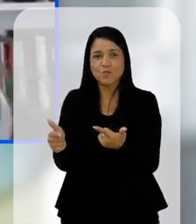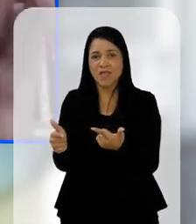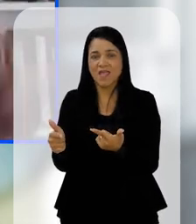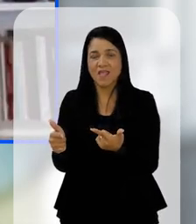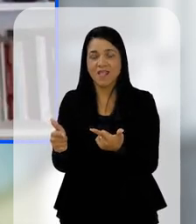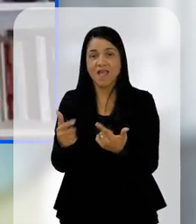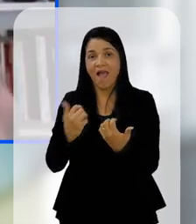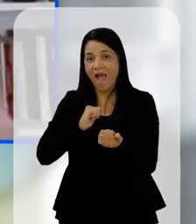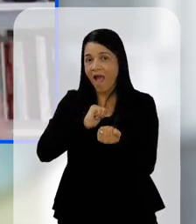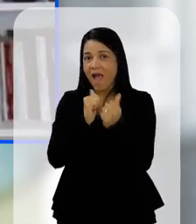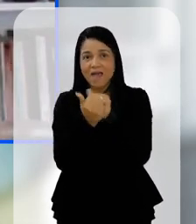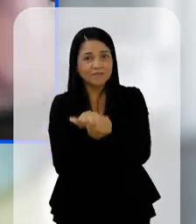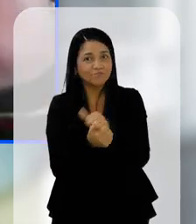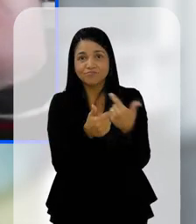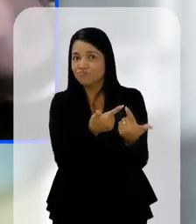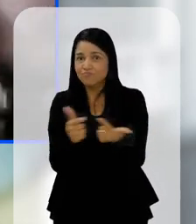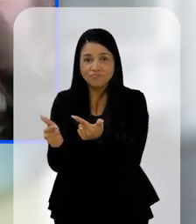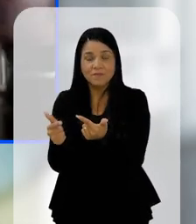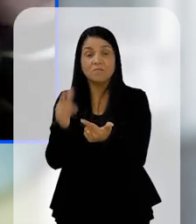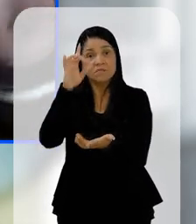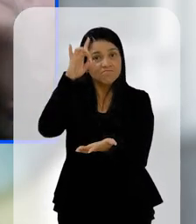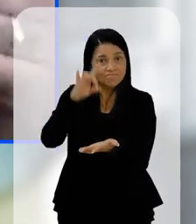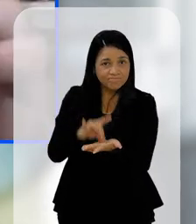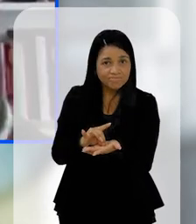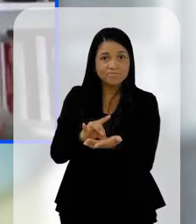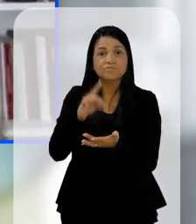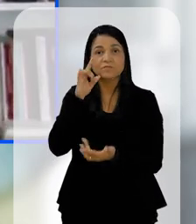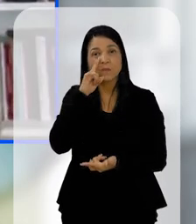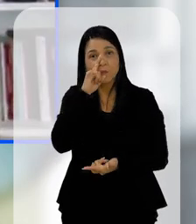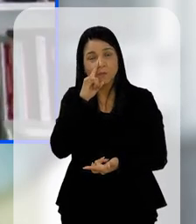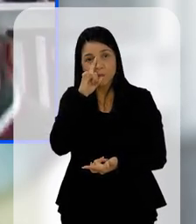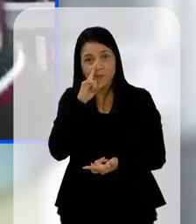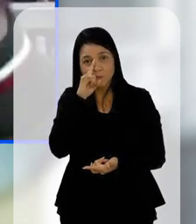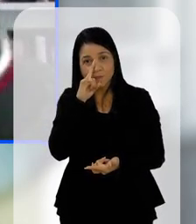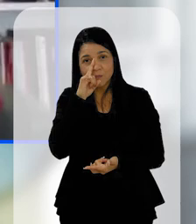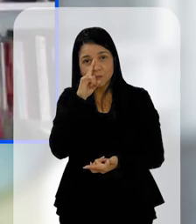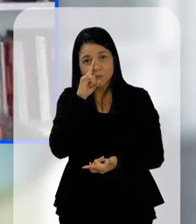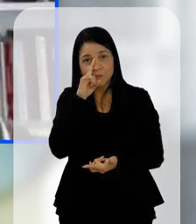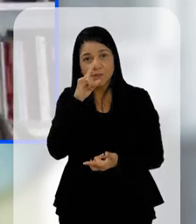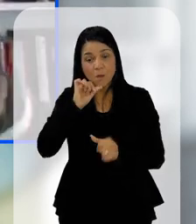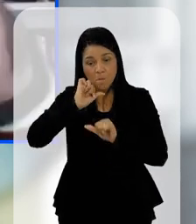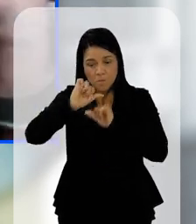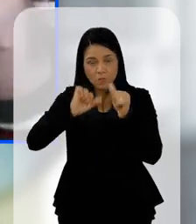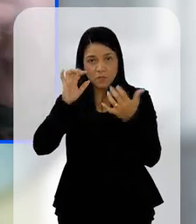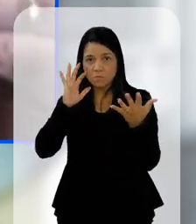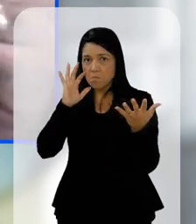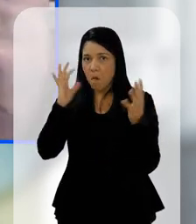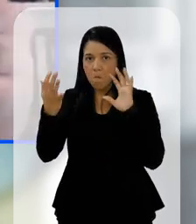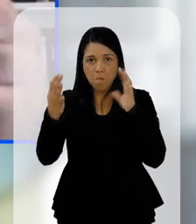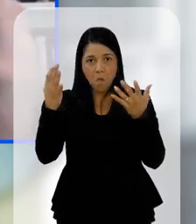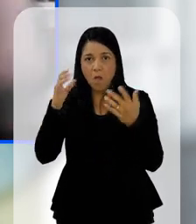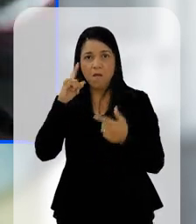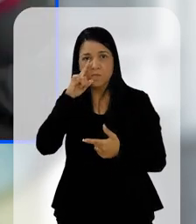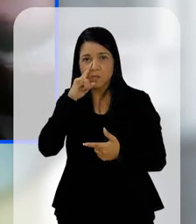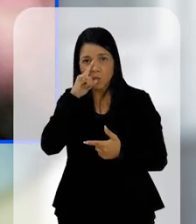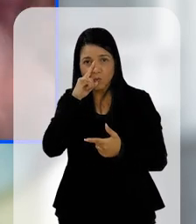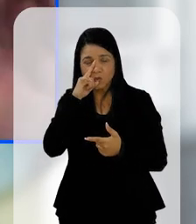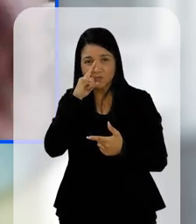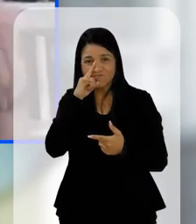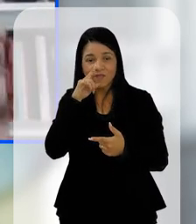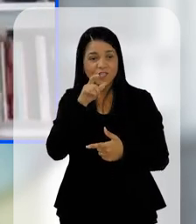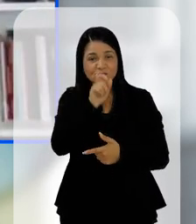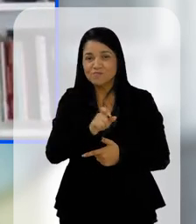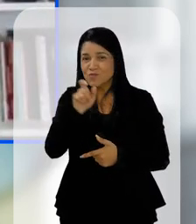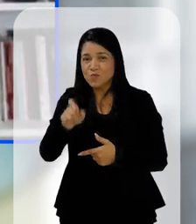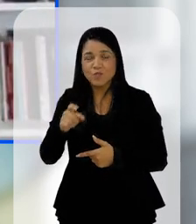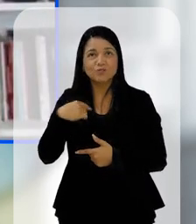prevenção, muito menos em adaptação, porque esta realidade do risco de que mudança climática é algo perigoso não está no